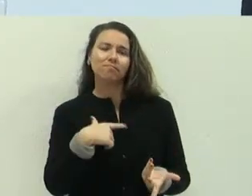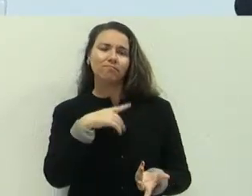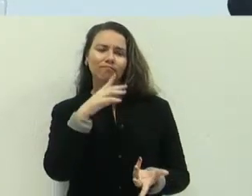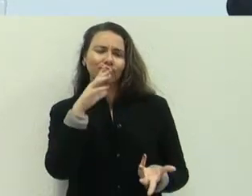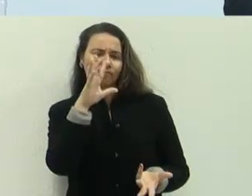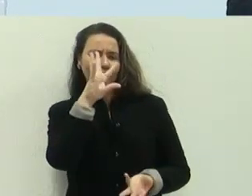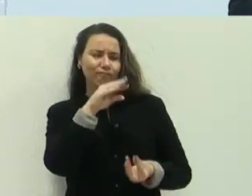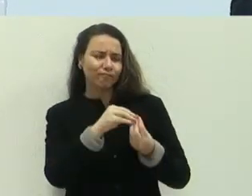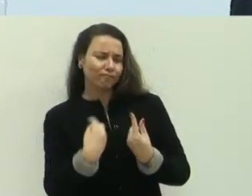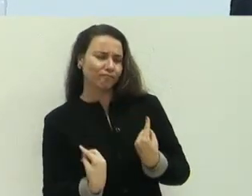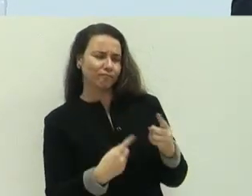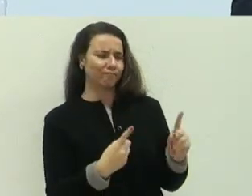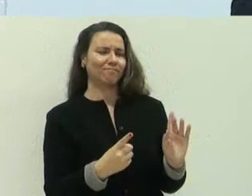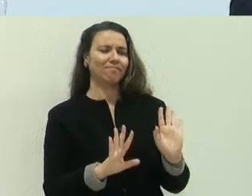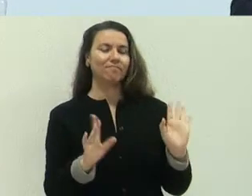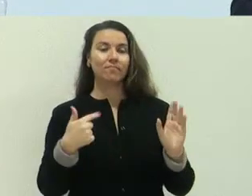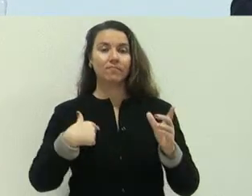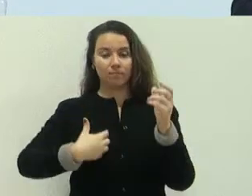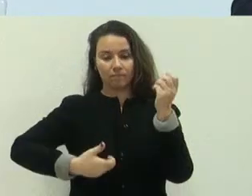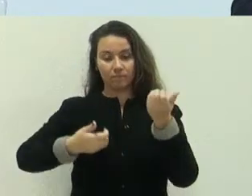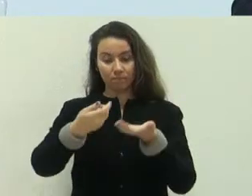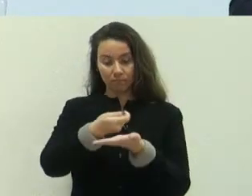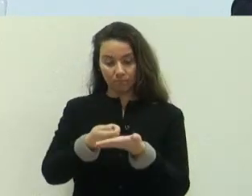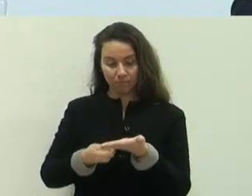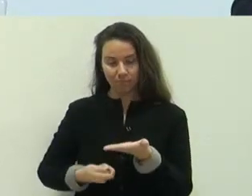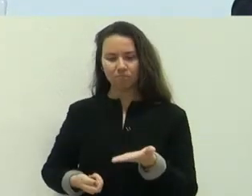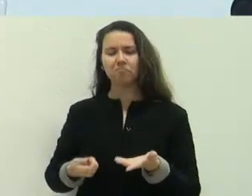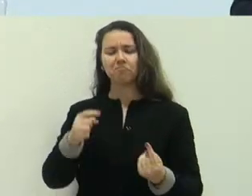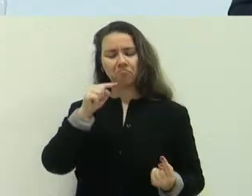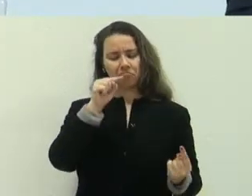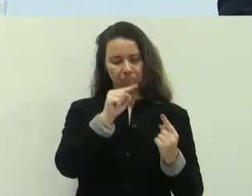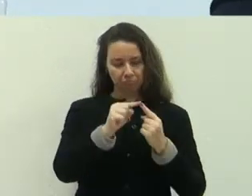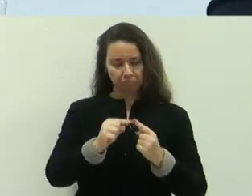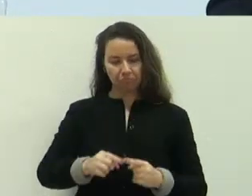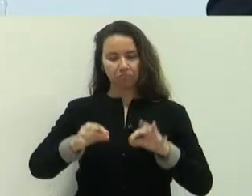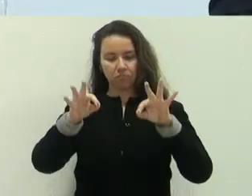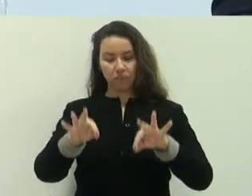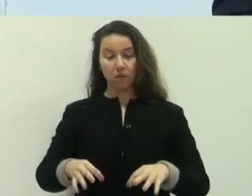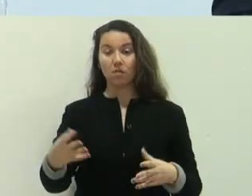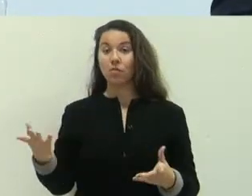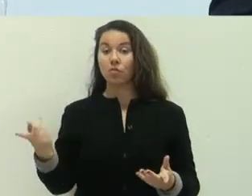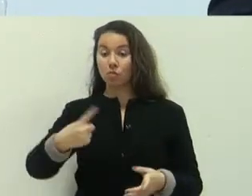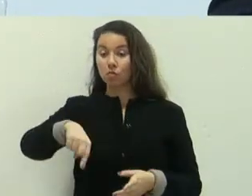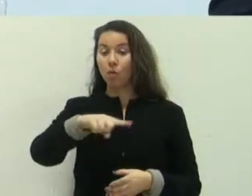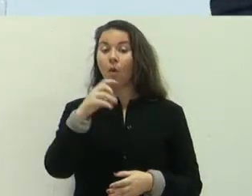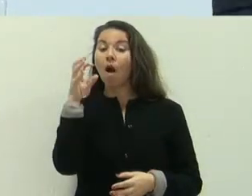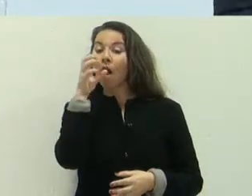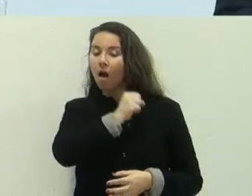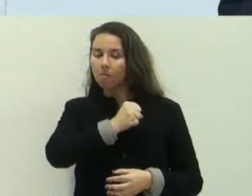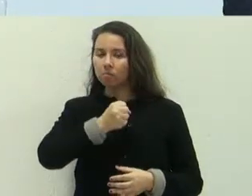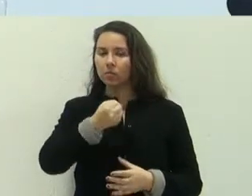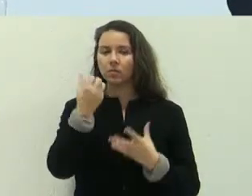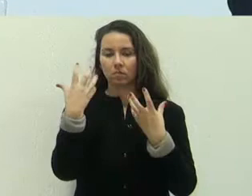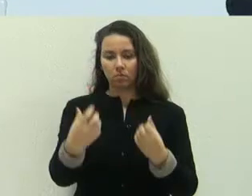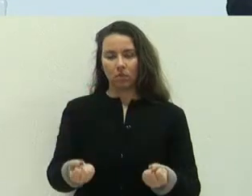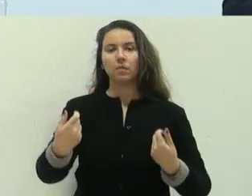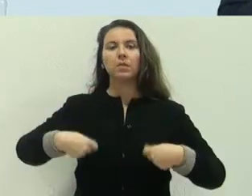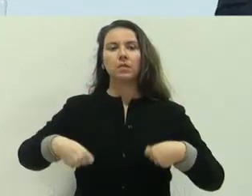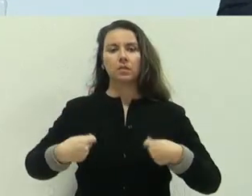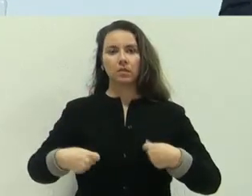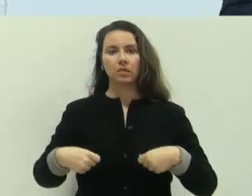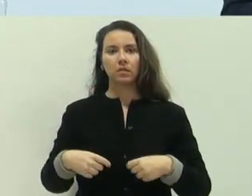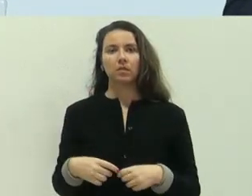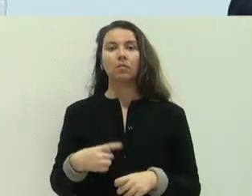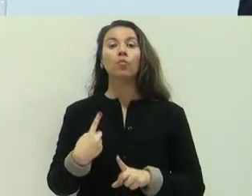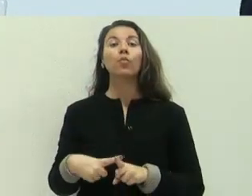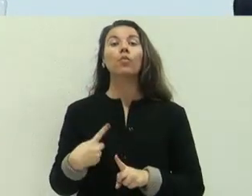rebatendo algo que está muito bem elaborado, muito bem escrito. Nós precisamos aprovar esse projeto hoje, lá na justificativa, por